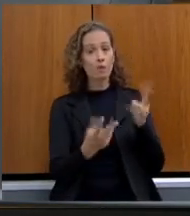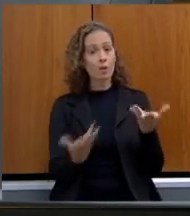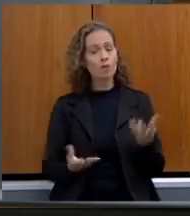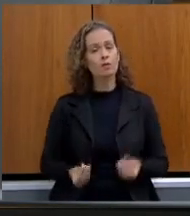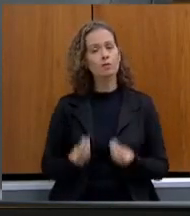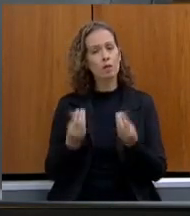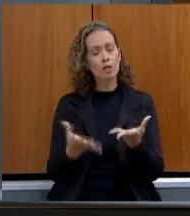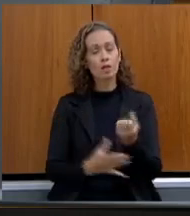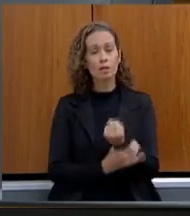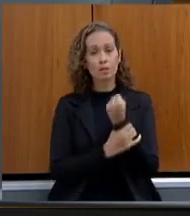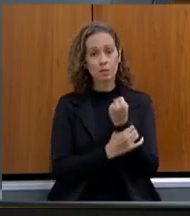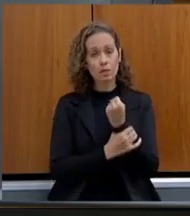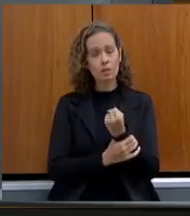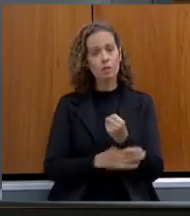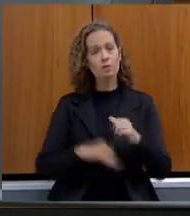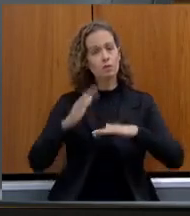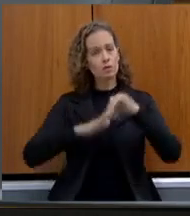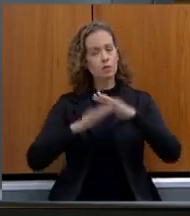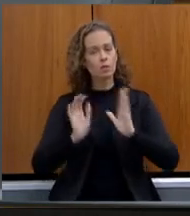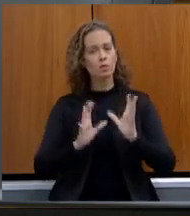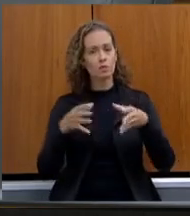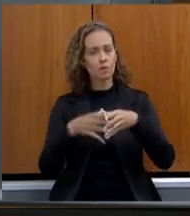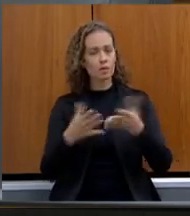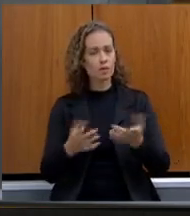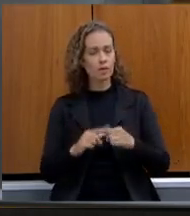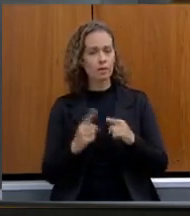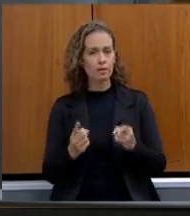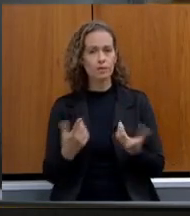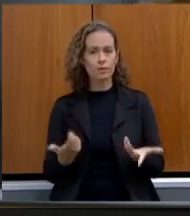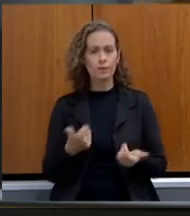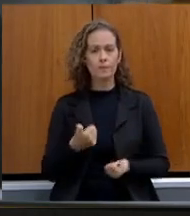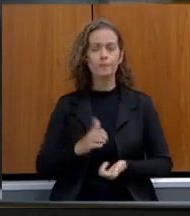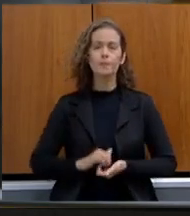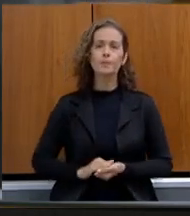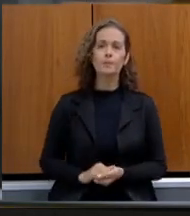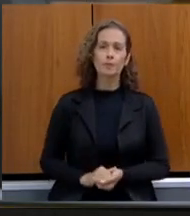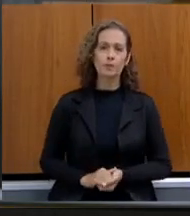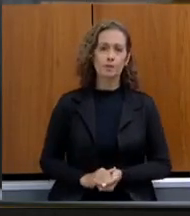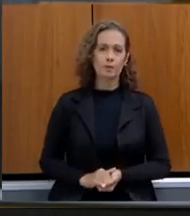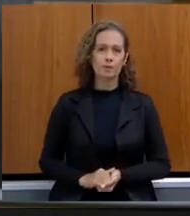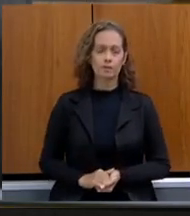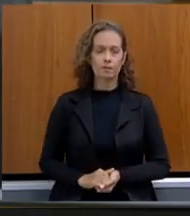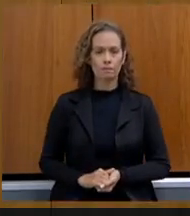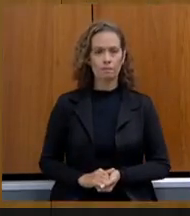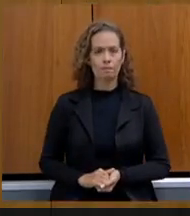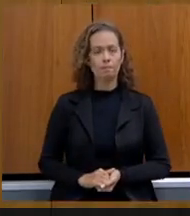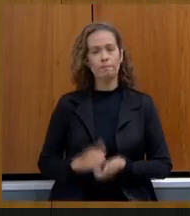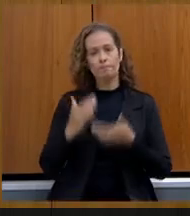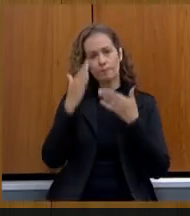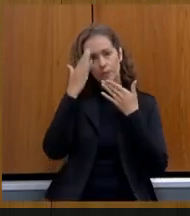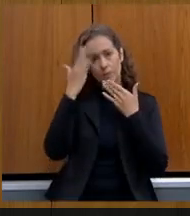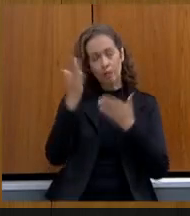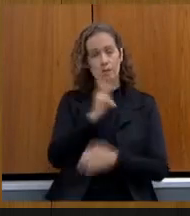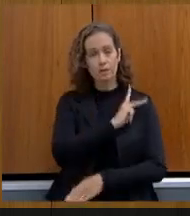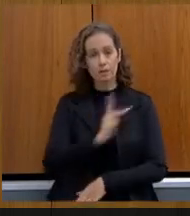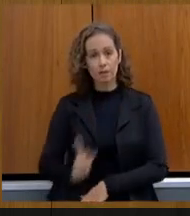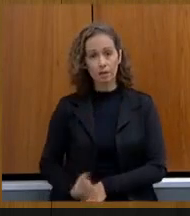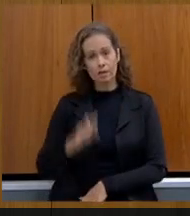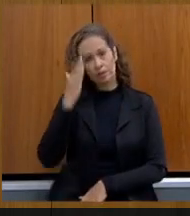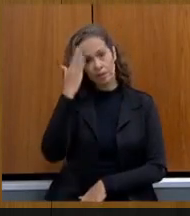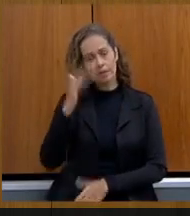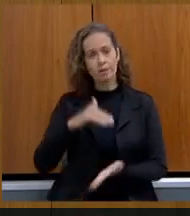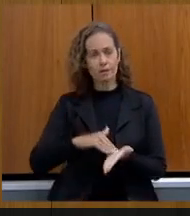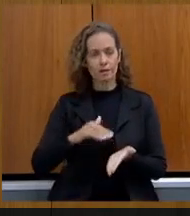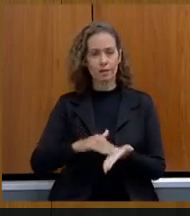garantir também a segurança dos profissionais mas mas tivemos sim obrigada é muito obrigado obrigado prazer de brigar o